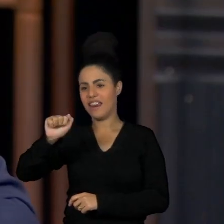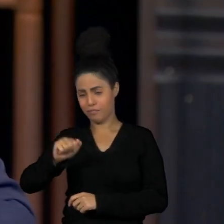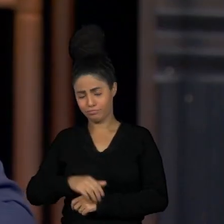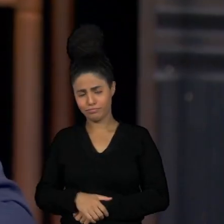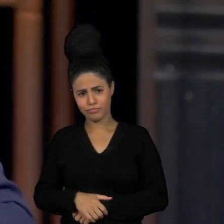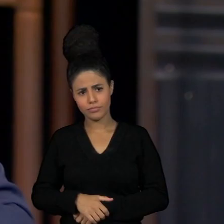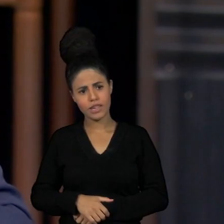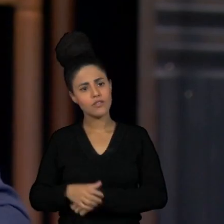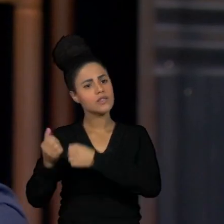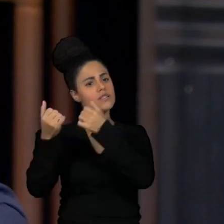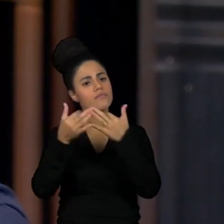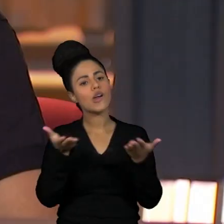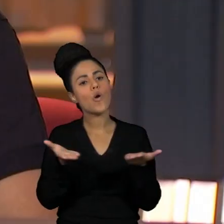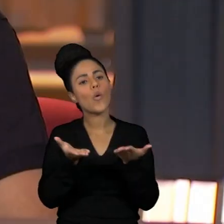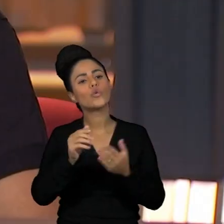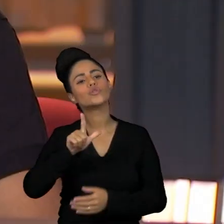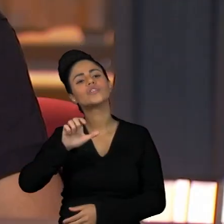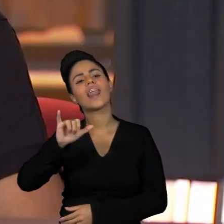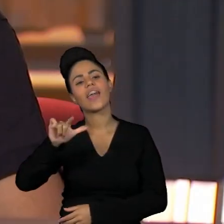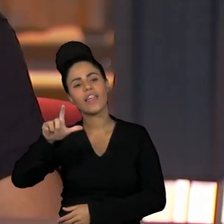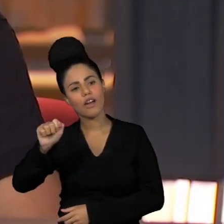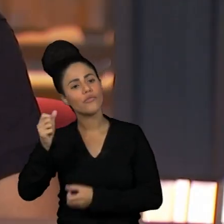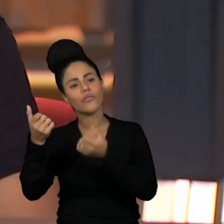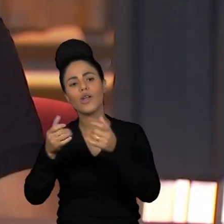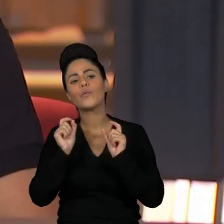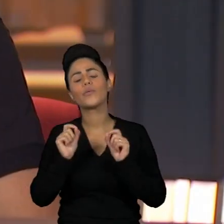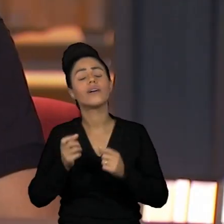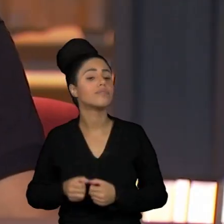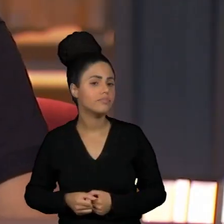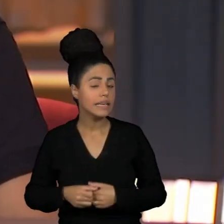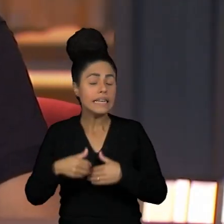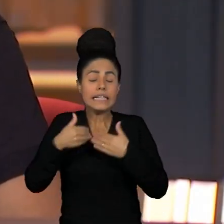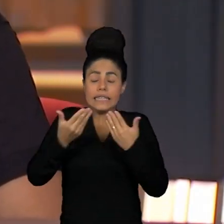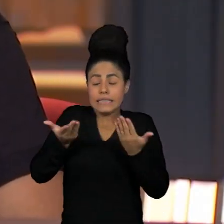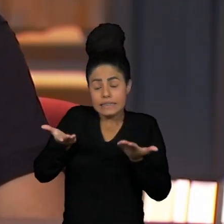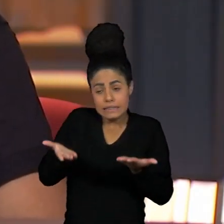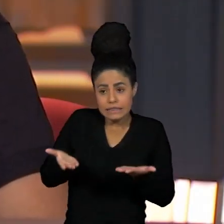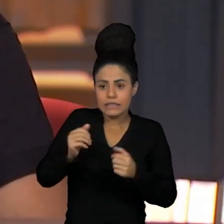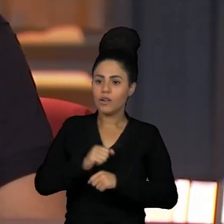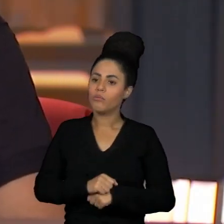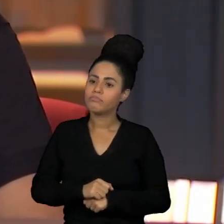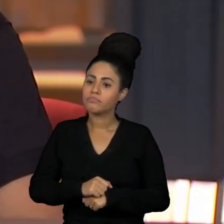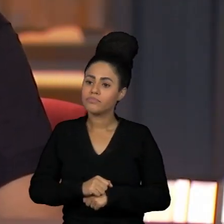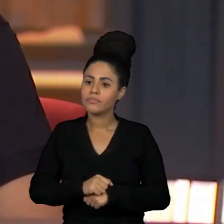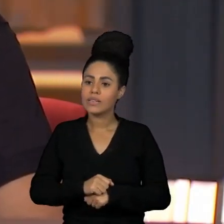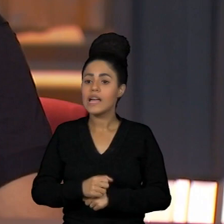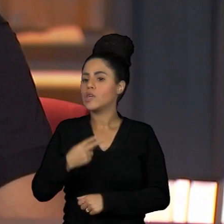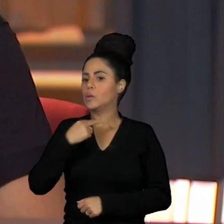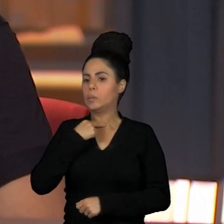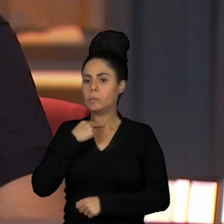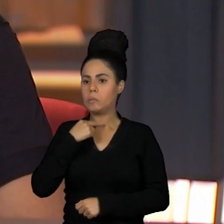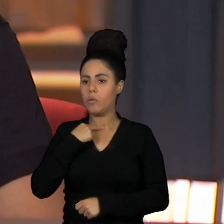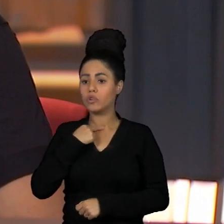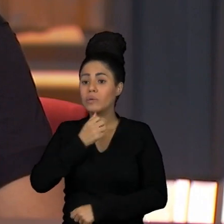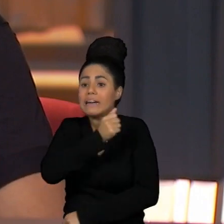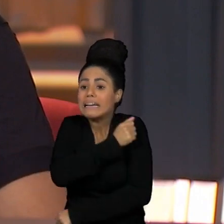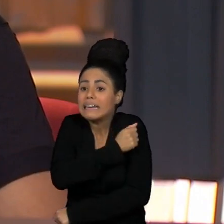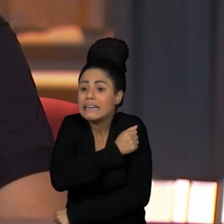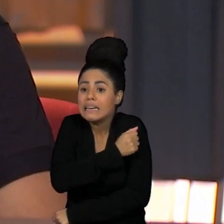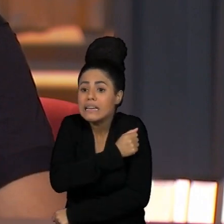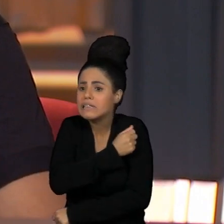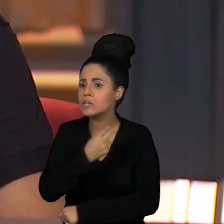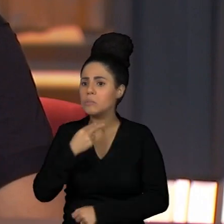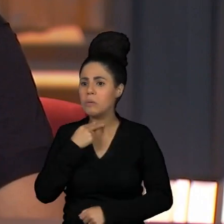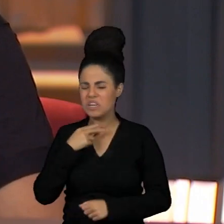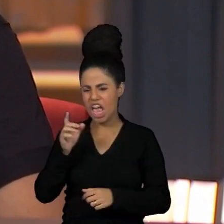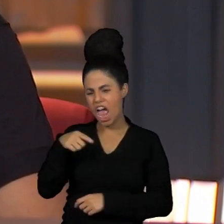você falaria para a Leila hoje? Olha, eu diria que isso não se deve fazer com uma criança, né? Porque eu tinha 10 para 11 anos, acho que é a